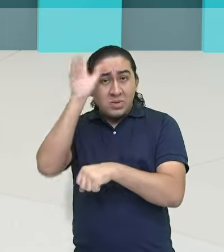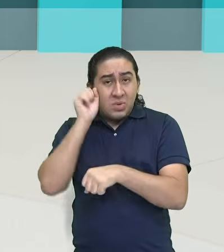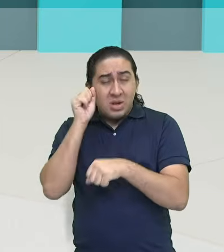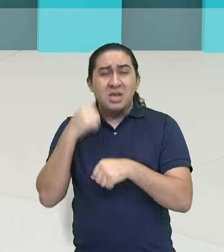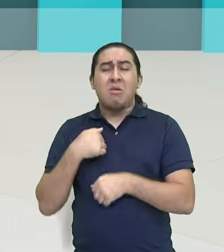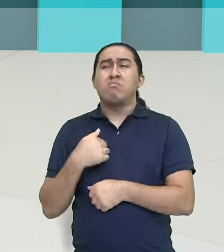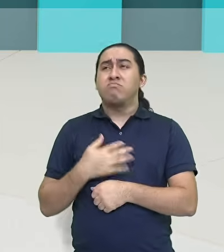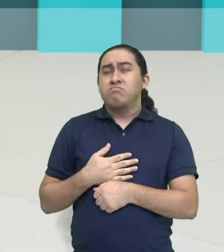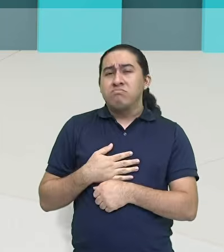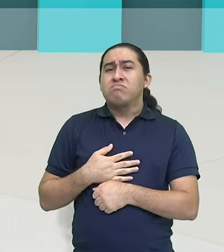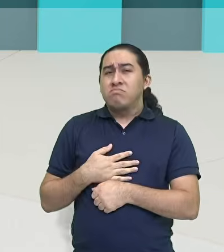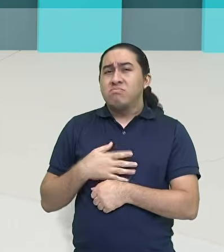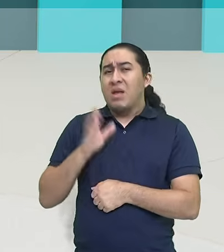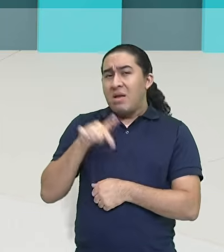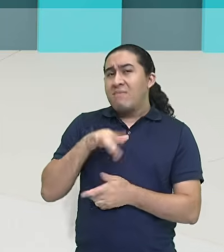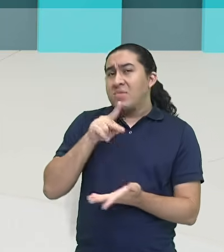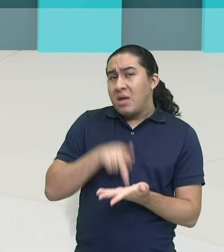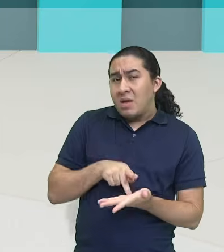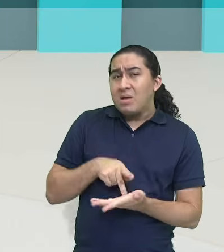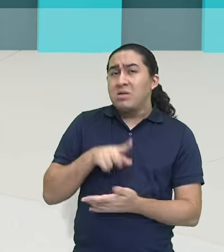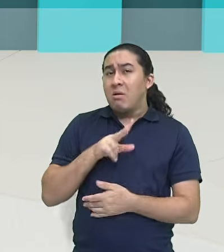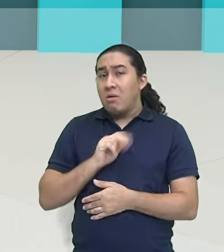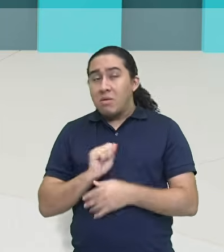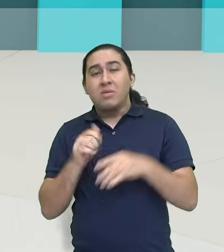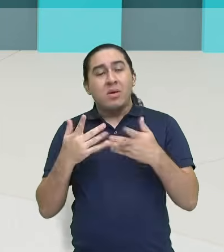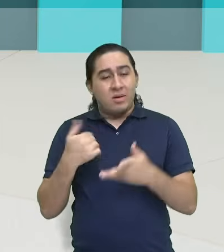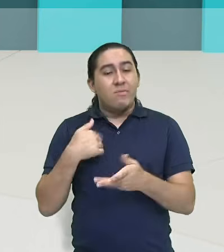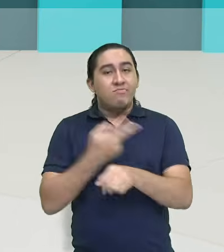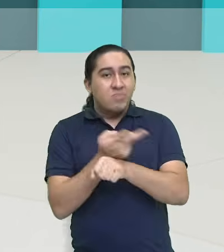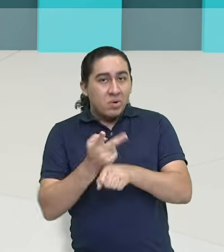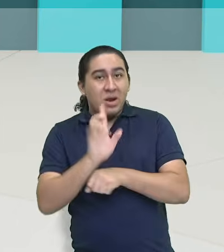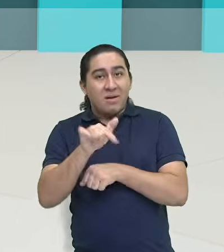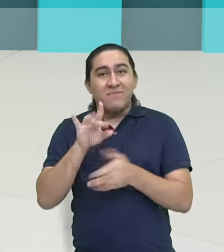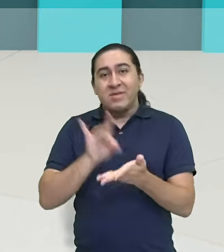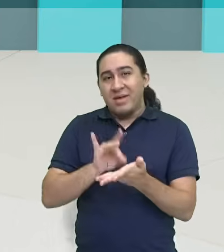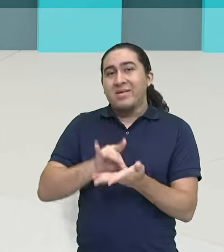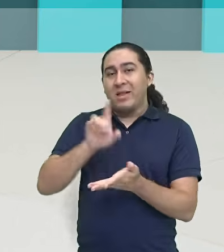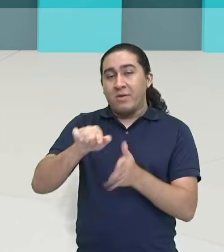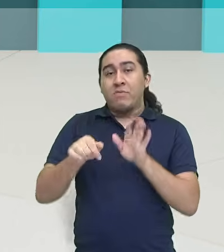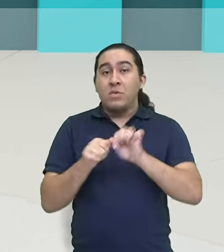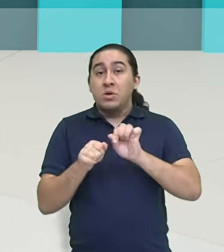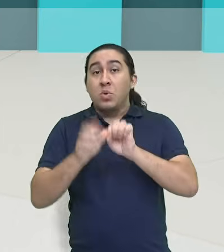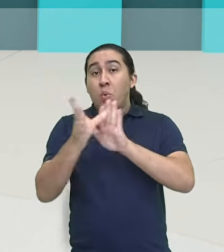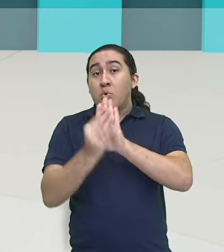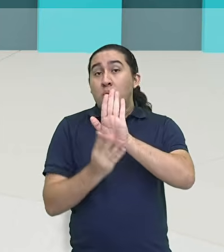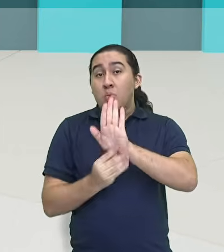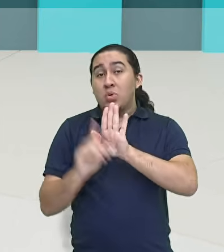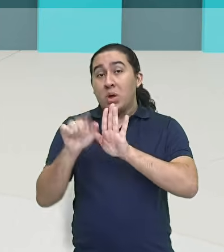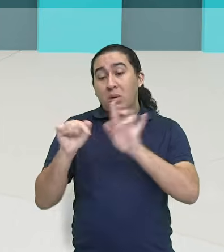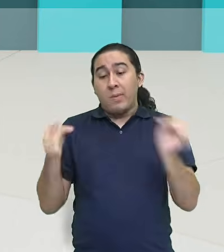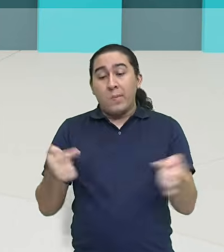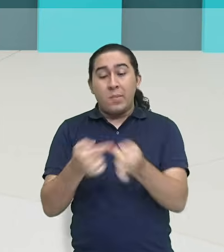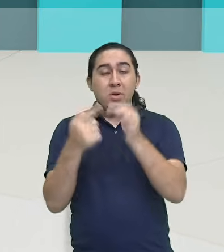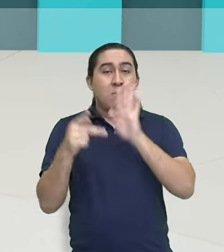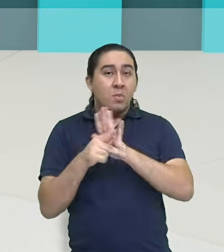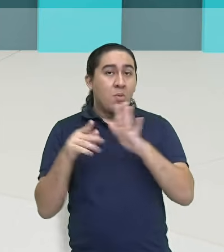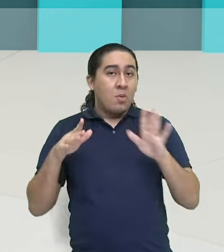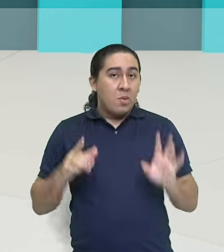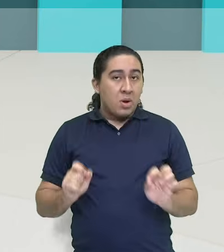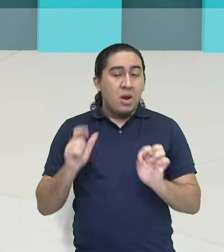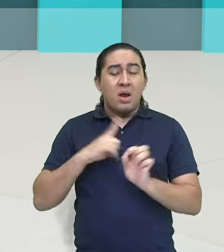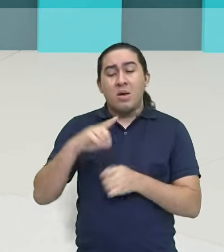falei, rapaz, é mesmo, é? E aí eu fui procurar e elas produzem conteúdos realmente voltados aí para a questão